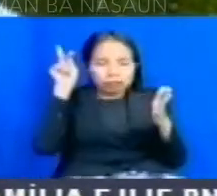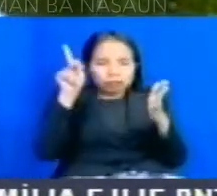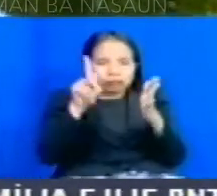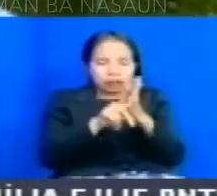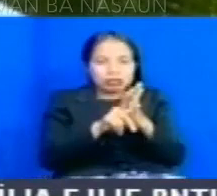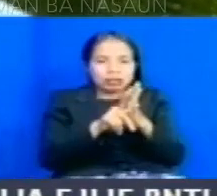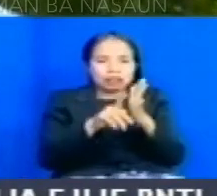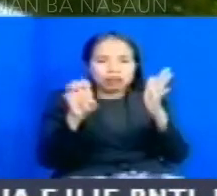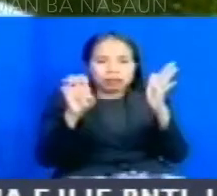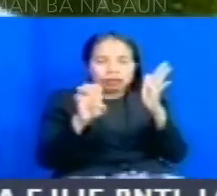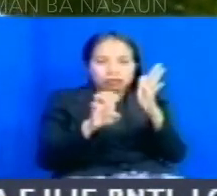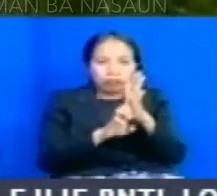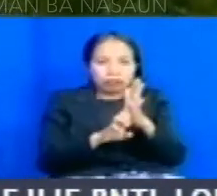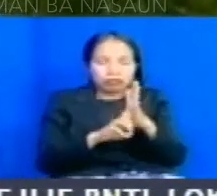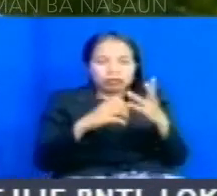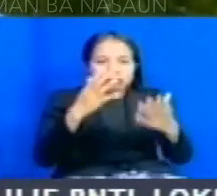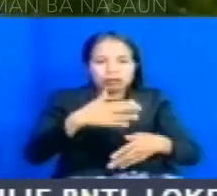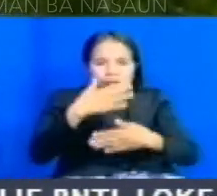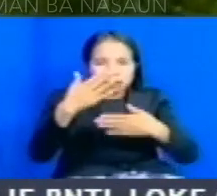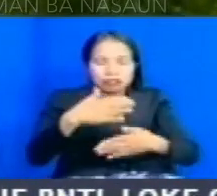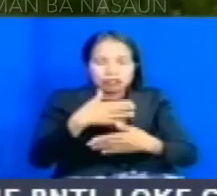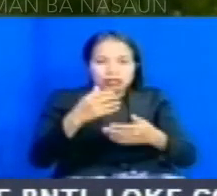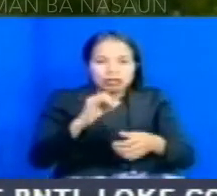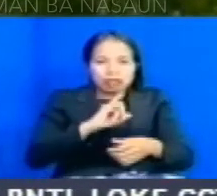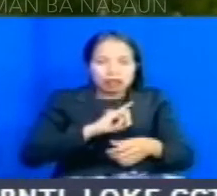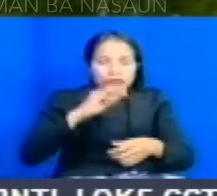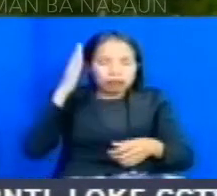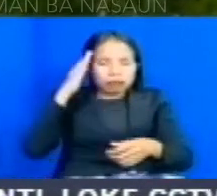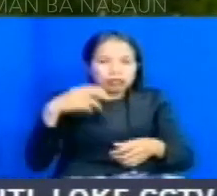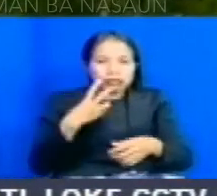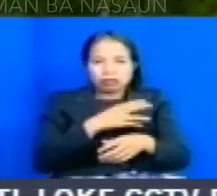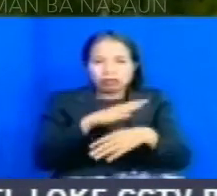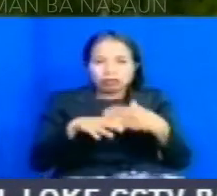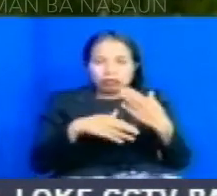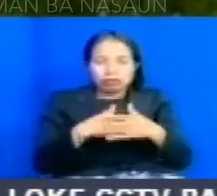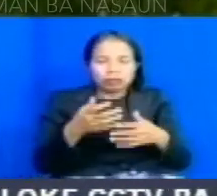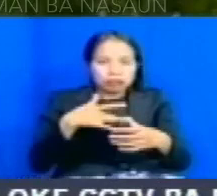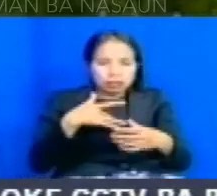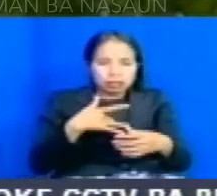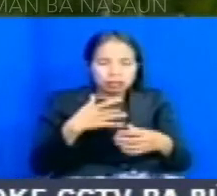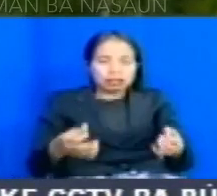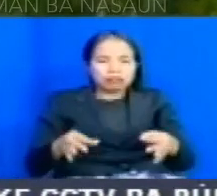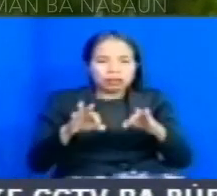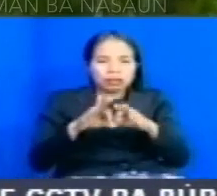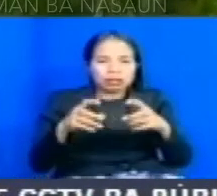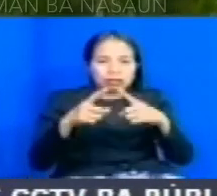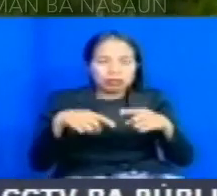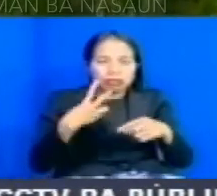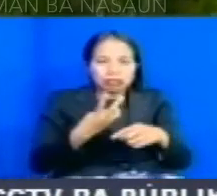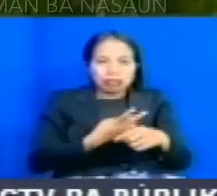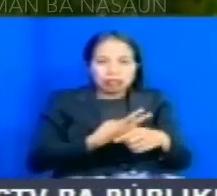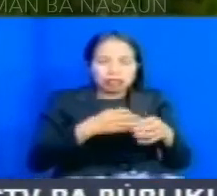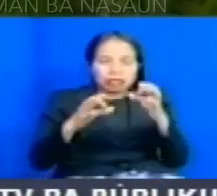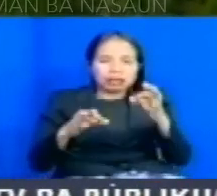figura dene ho orgulho dene Aona ita tutu sindi kata ita ne importante ba ita. Se ita